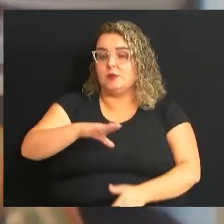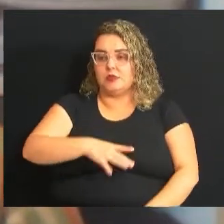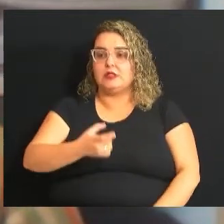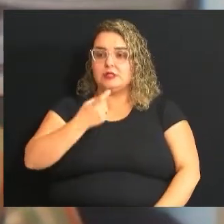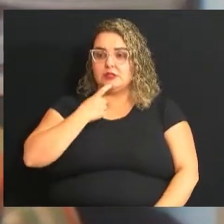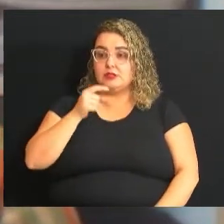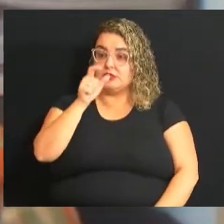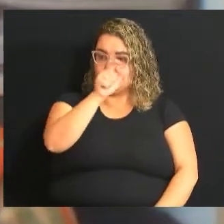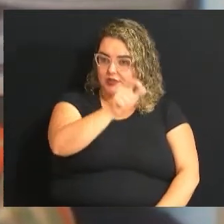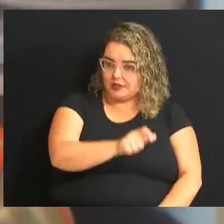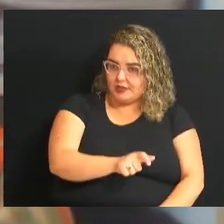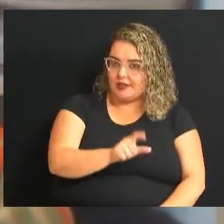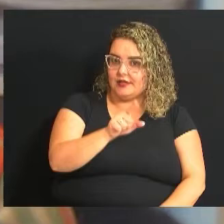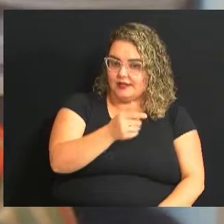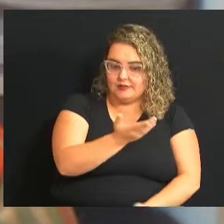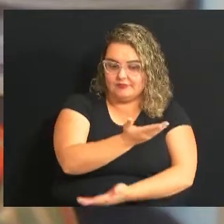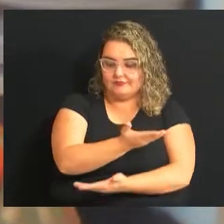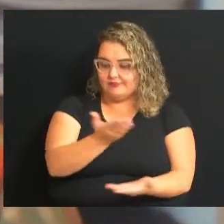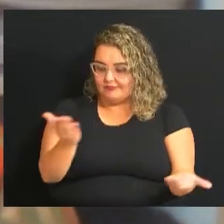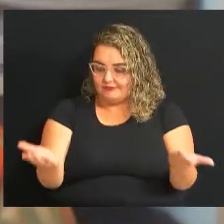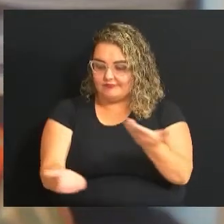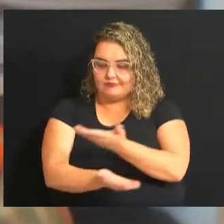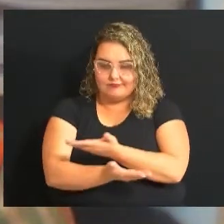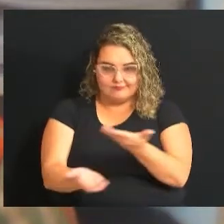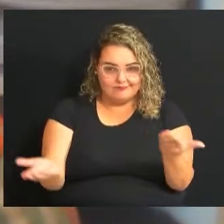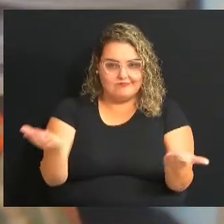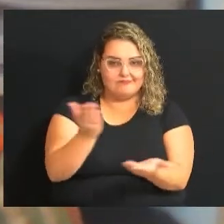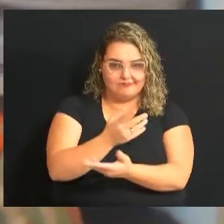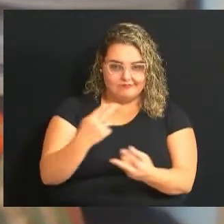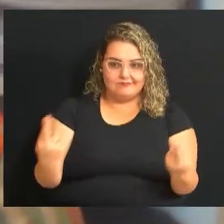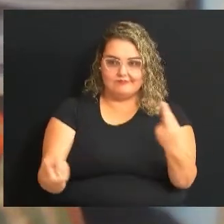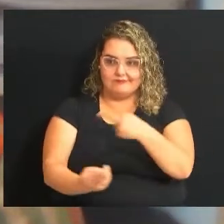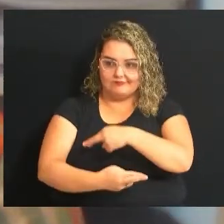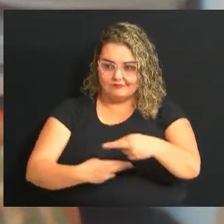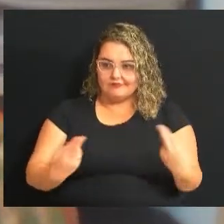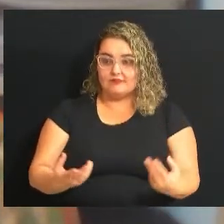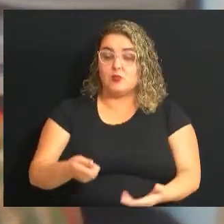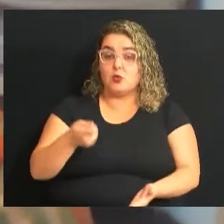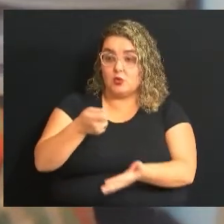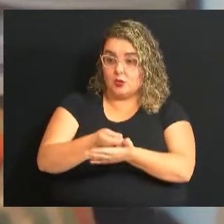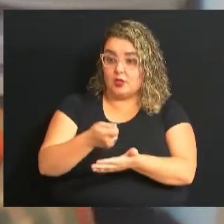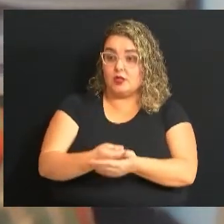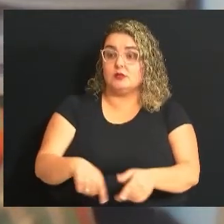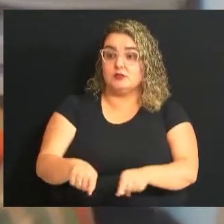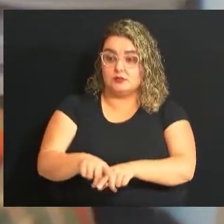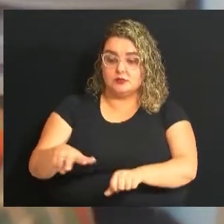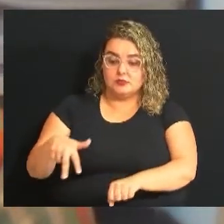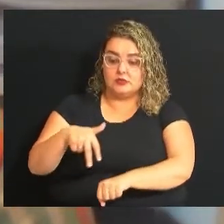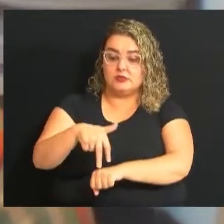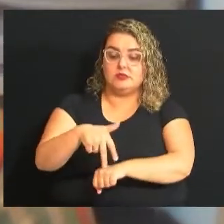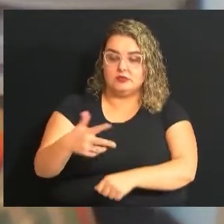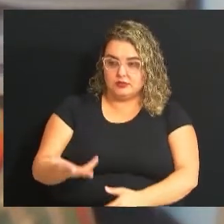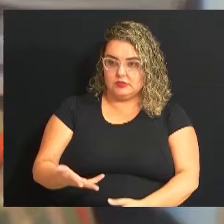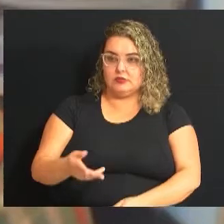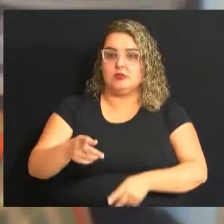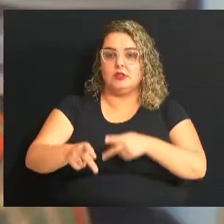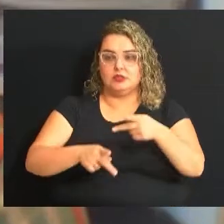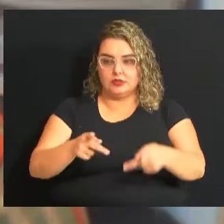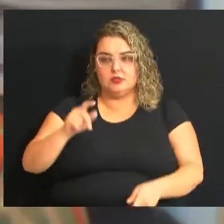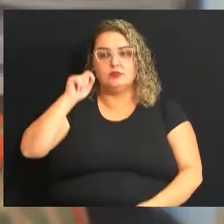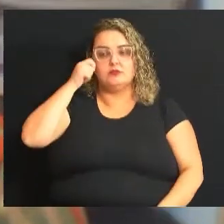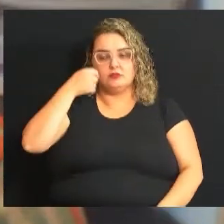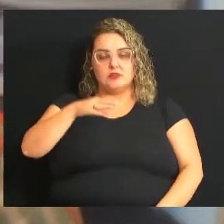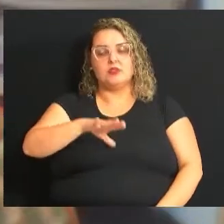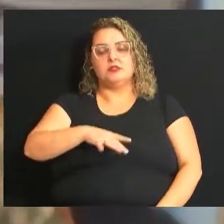grande mediador dessas relações e o garantidor também do protagonismo da população negra em